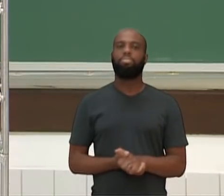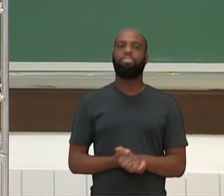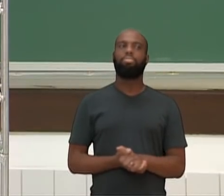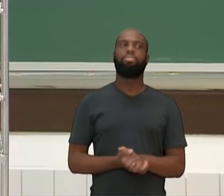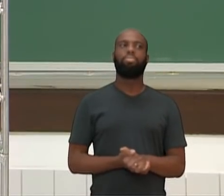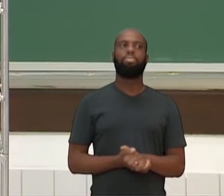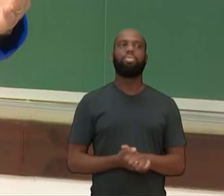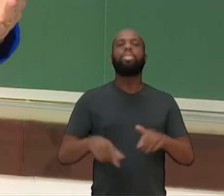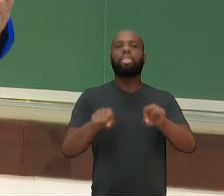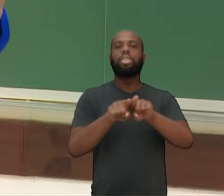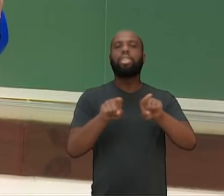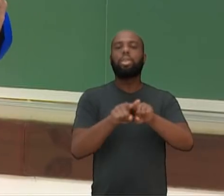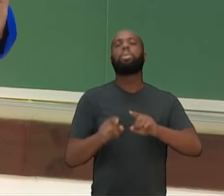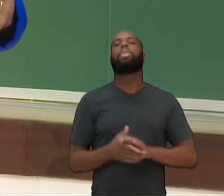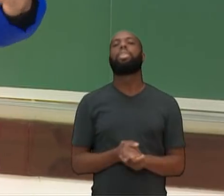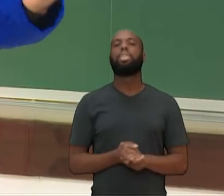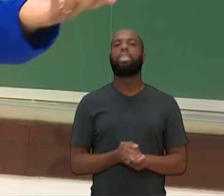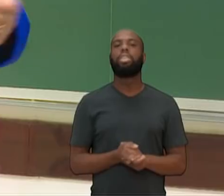muito mais